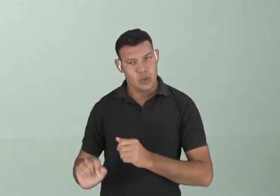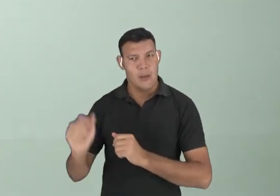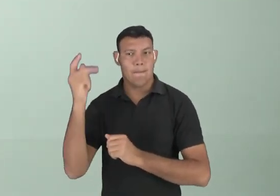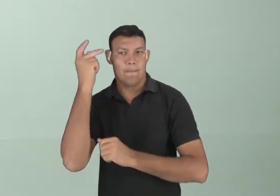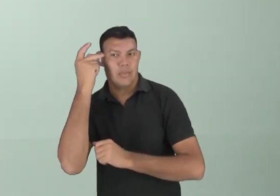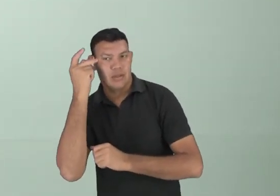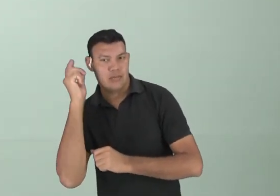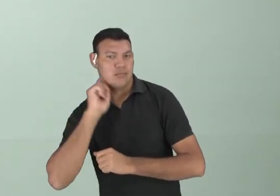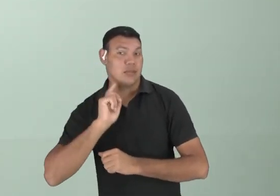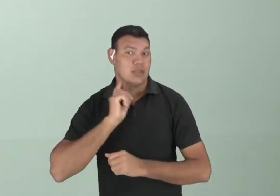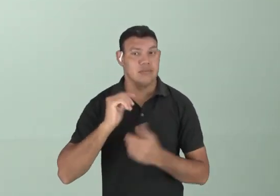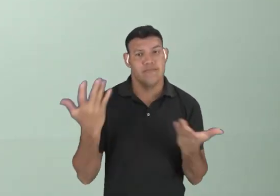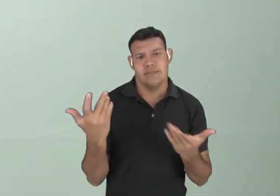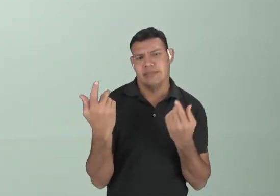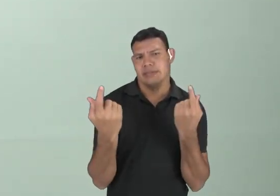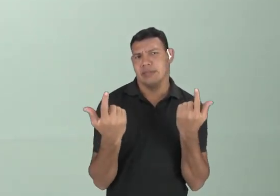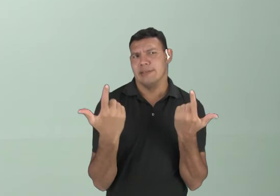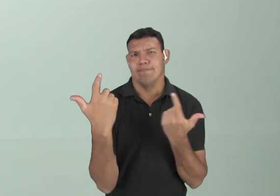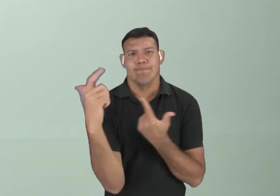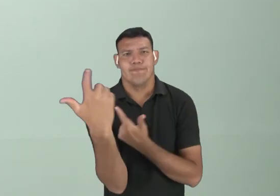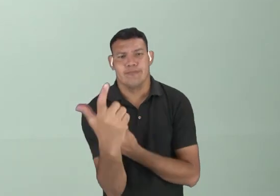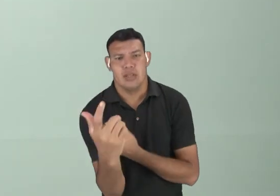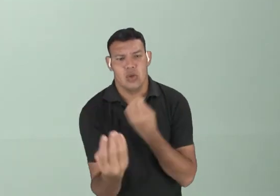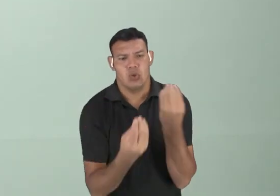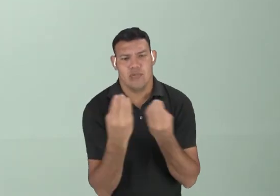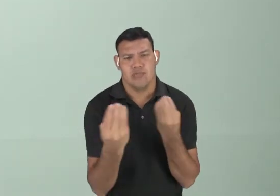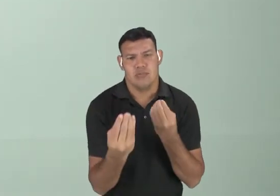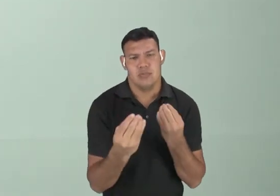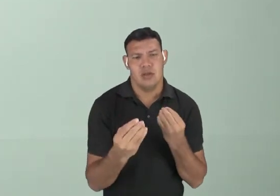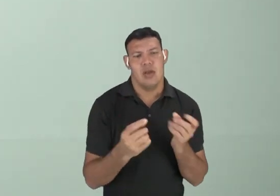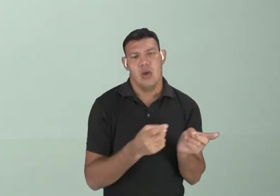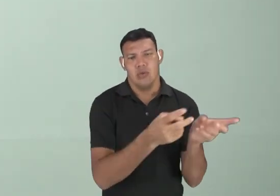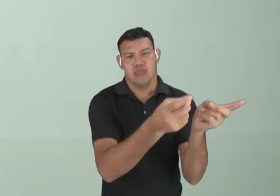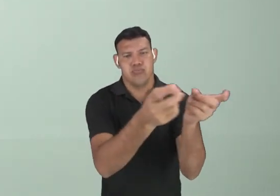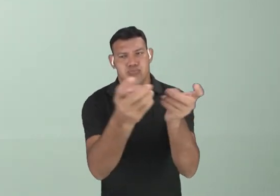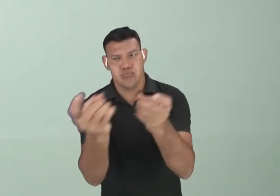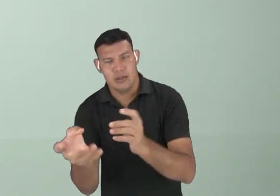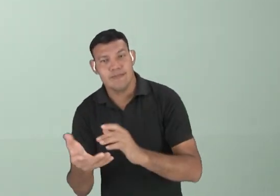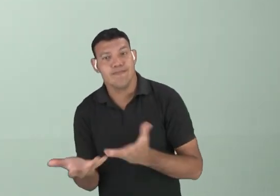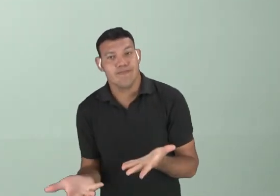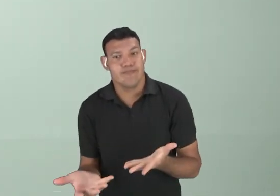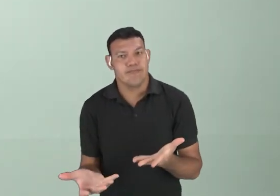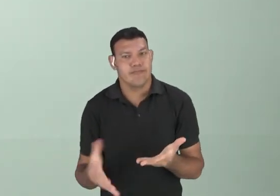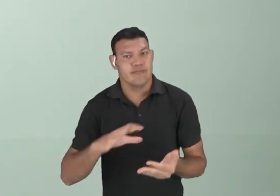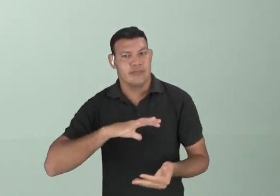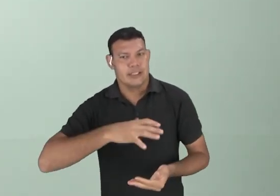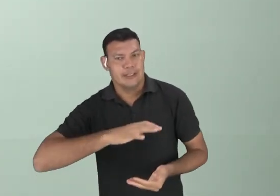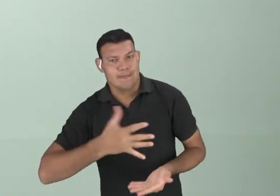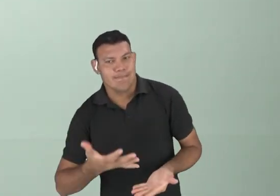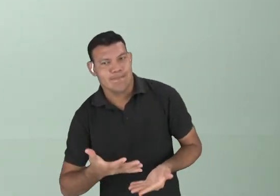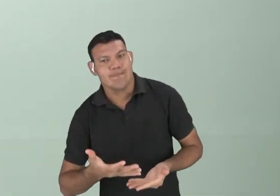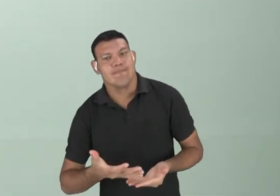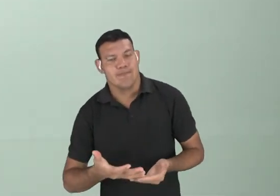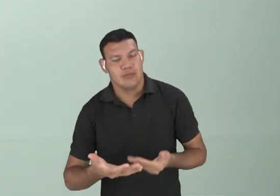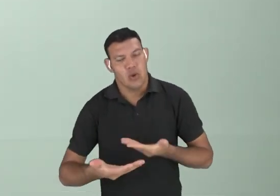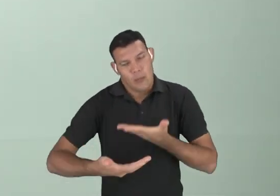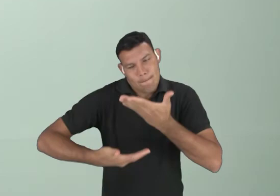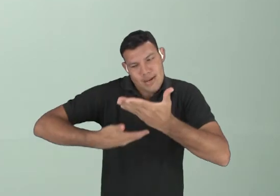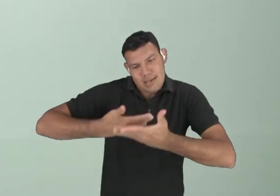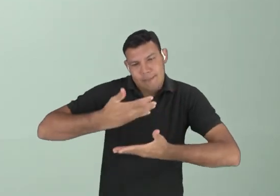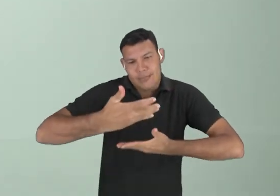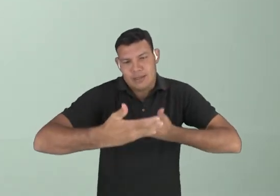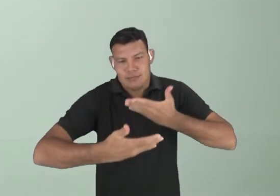se não tinha como os carros terem acesso a essa produção e trazerem para a cidade para criar essa dinâmica